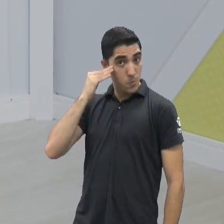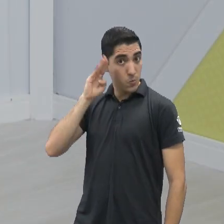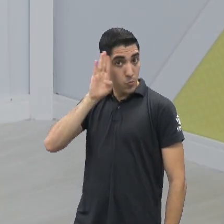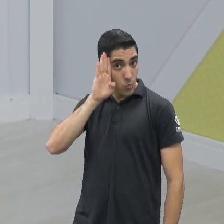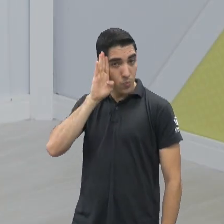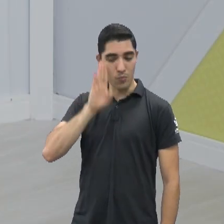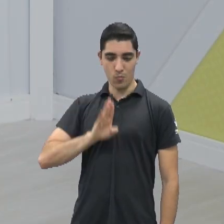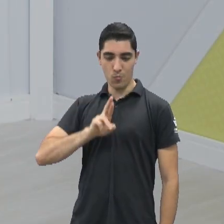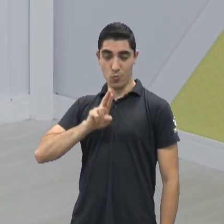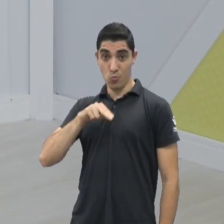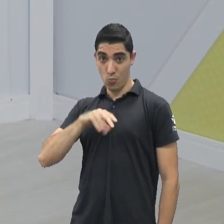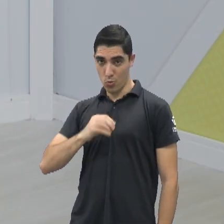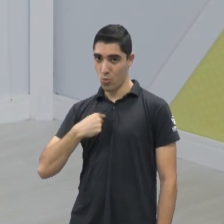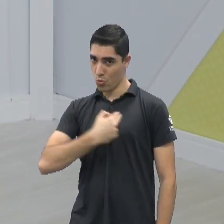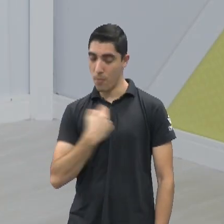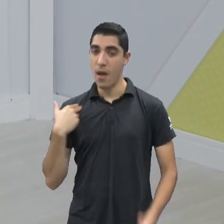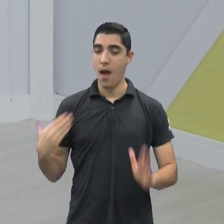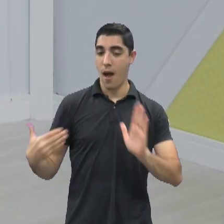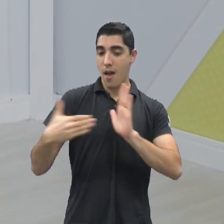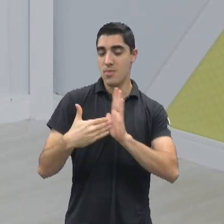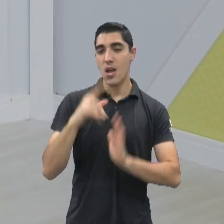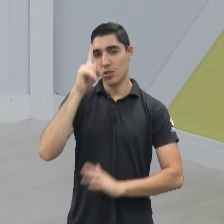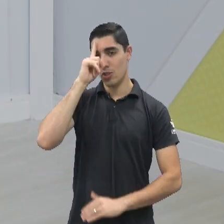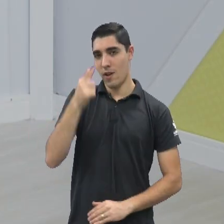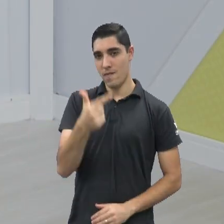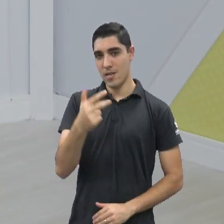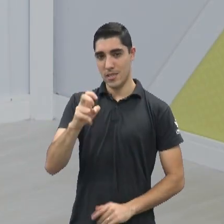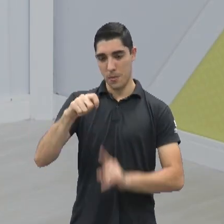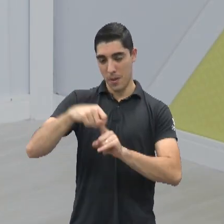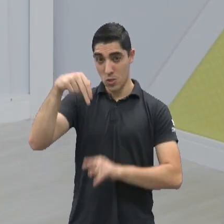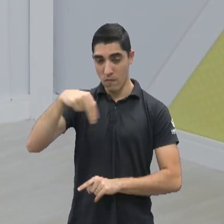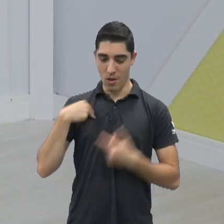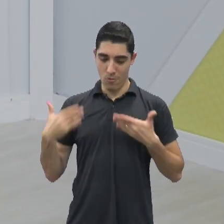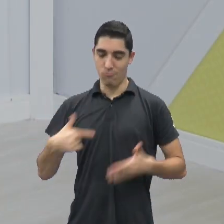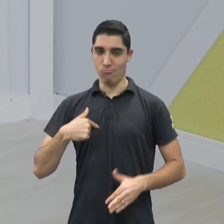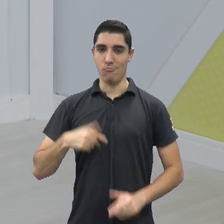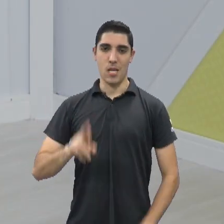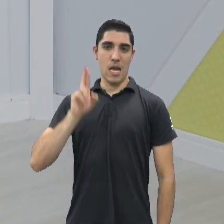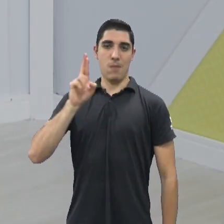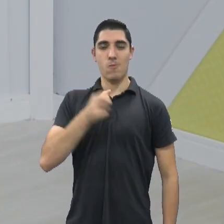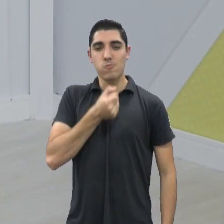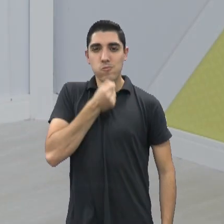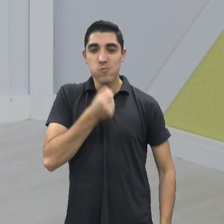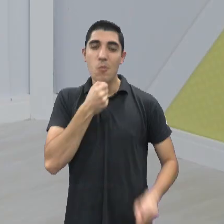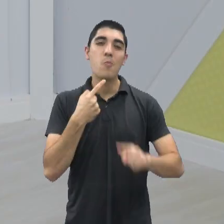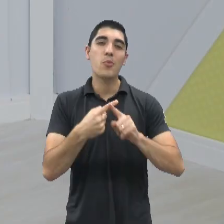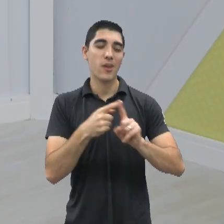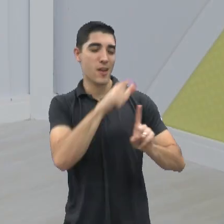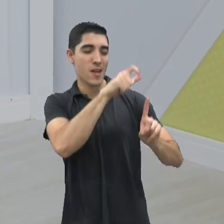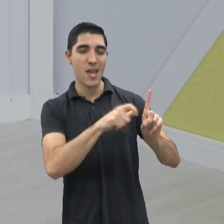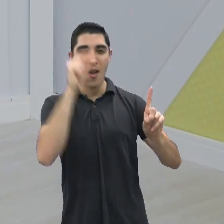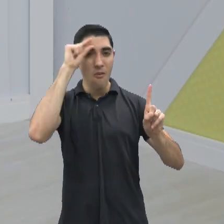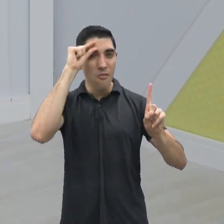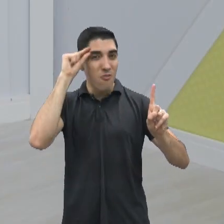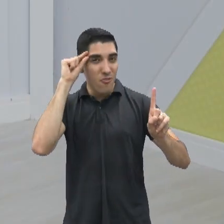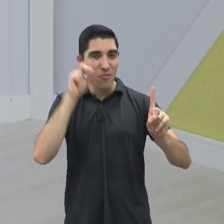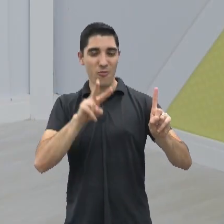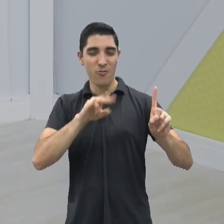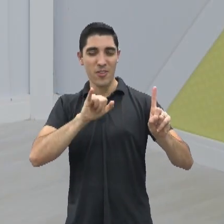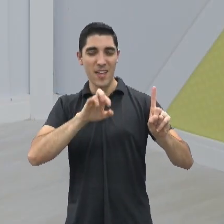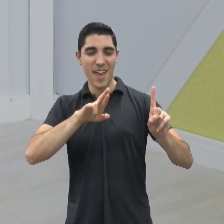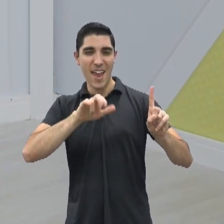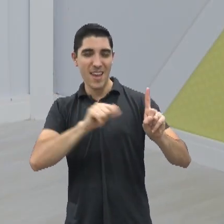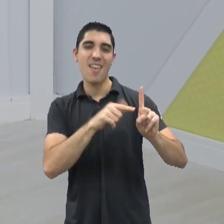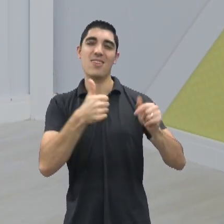dia 25 de novembro aqui no comando do Hora do Esporte, enquanto o nosso querido Vieira Júnior curte as suas